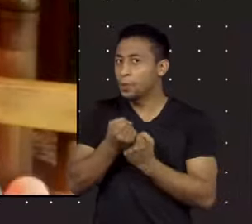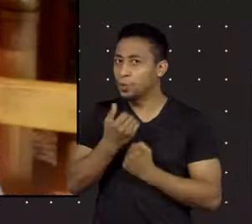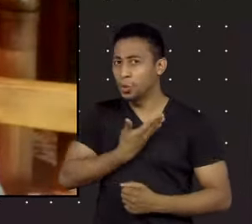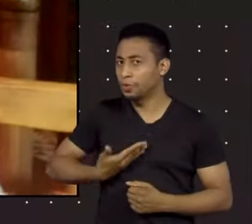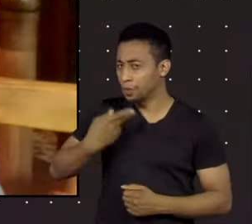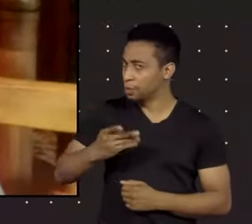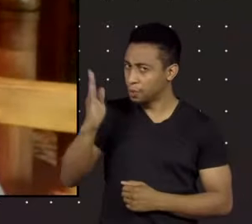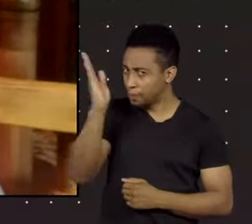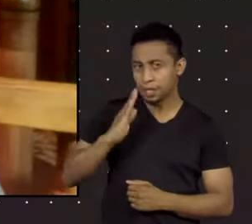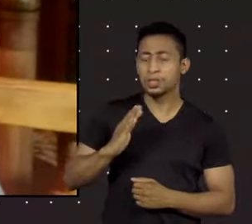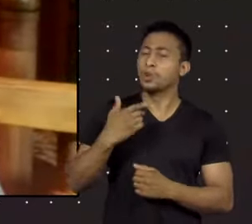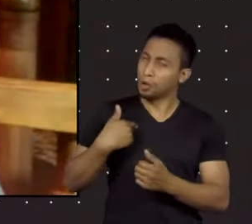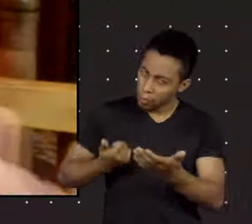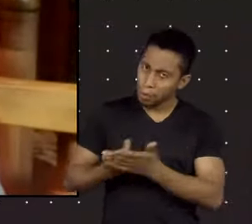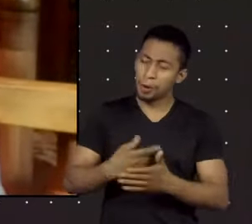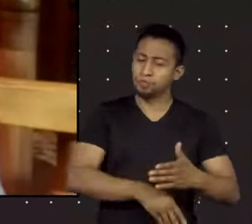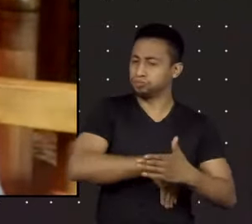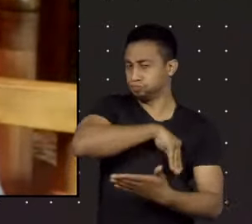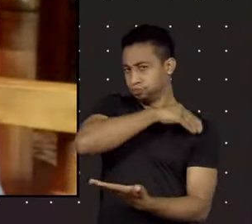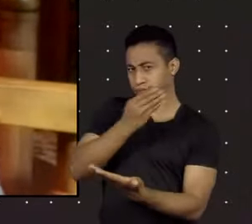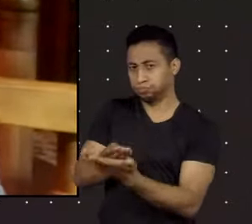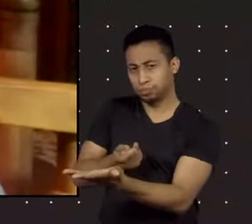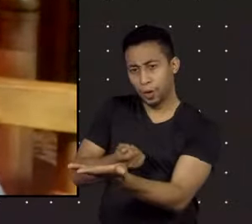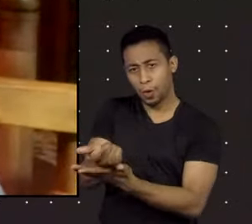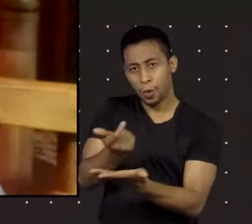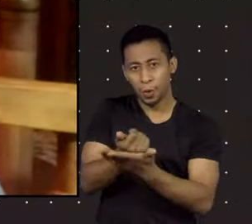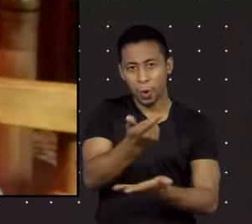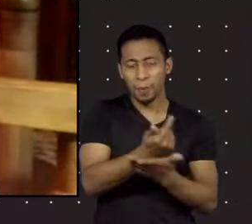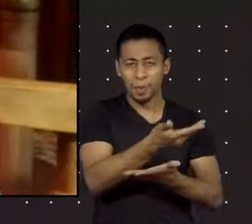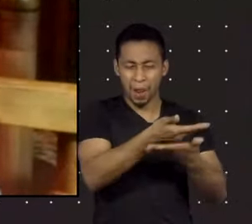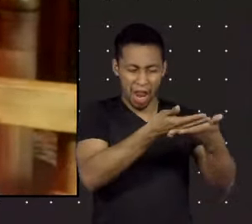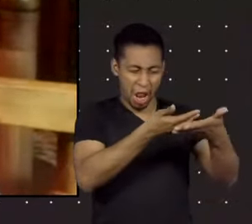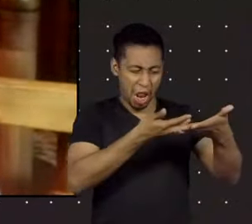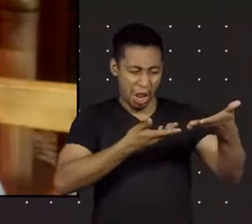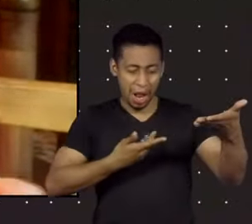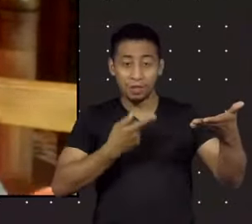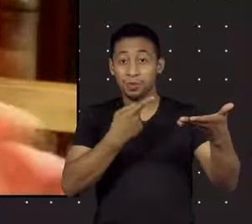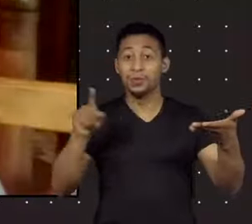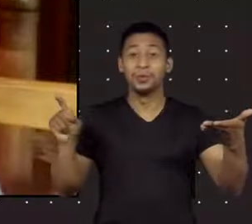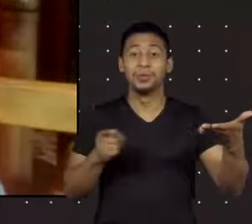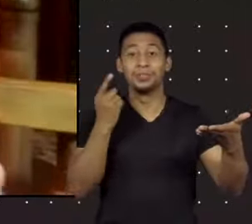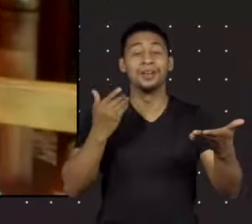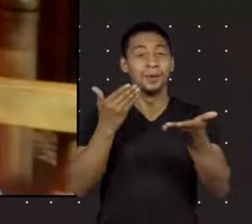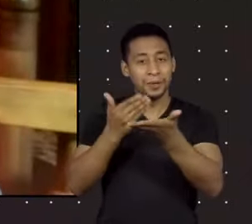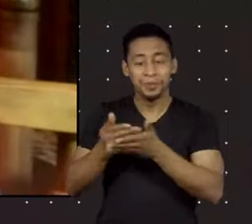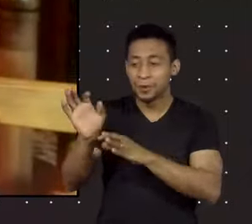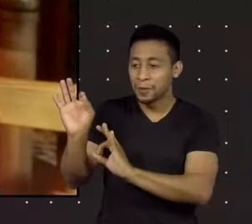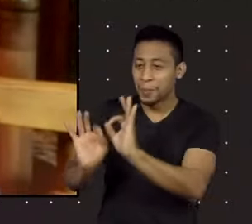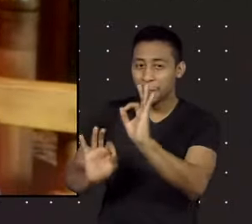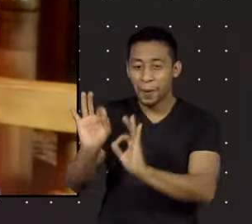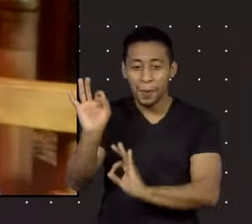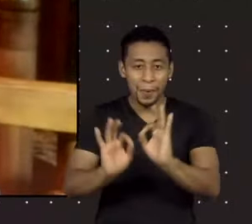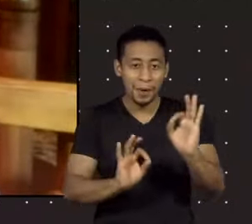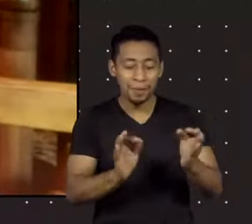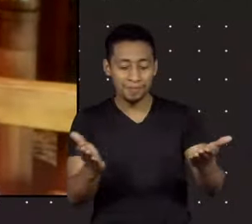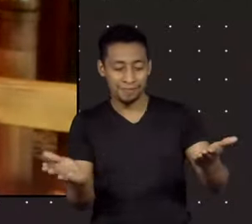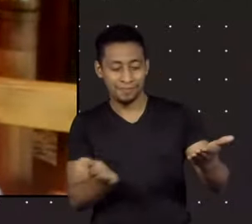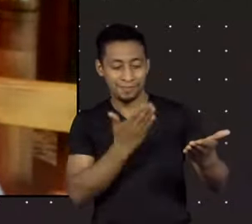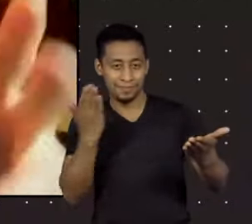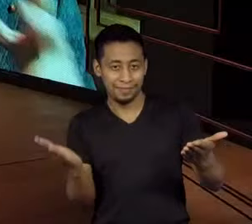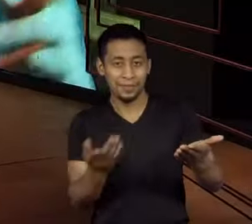do próprio bolso ele comprou uma tonelada de partituras ali, trouxe tudo para o Rio de Janeiro e começou a organizar aquelas partituras em forma